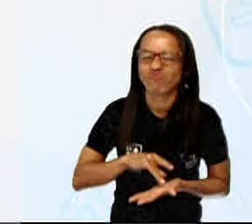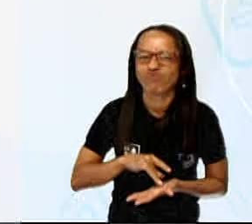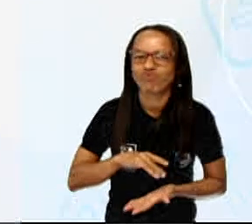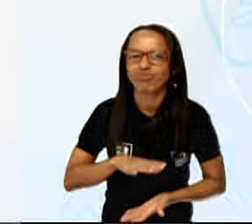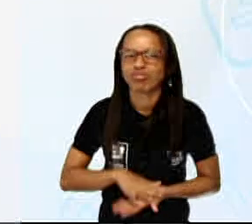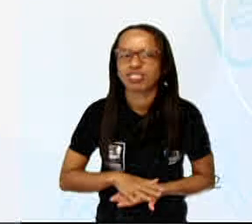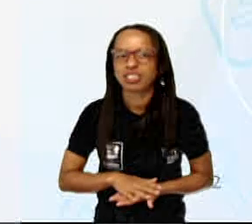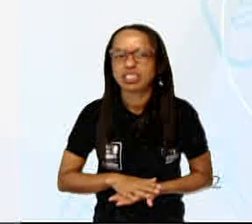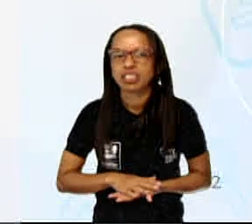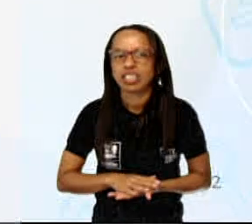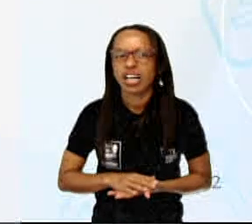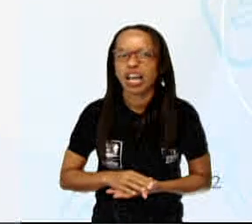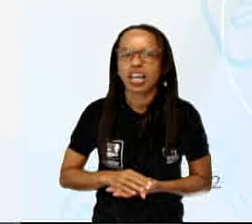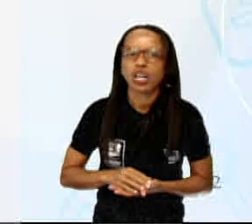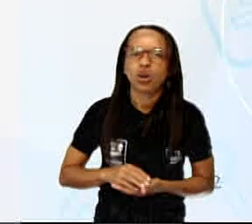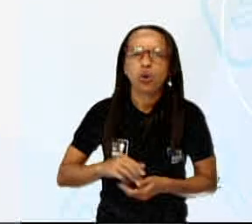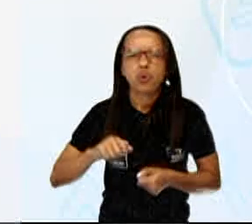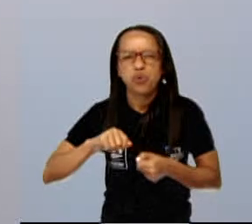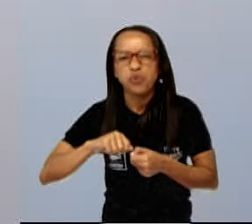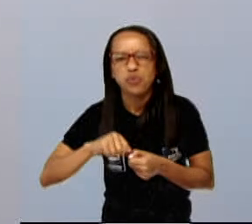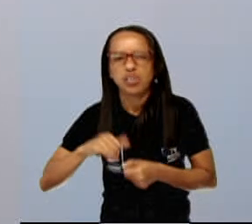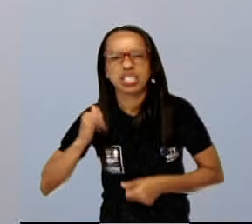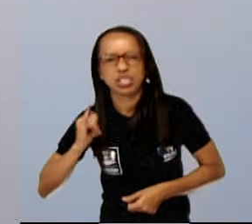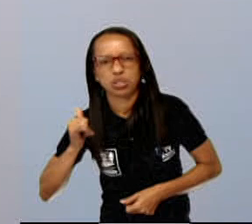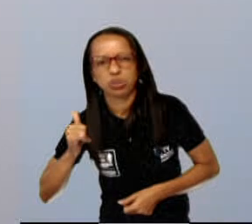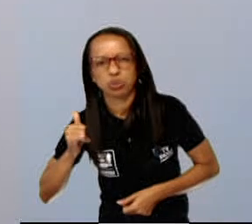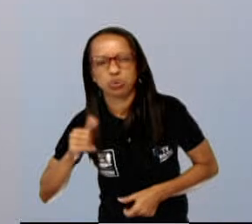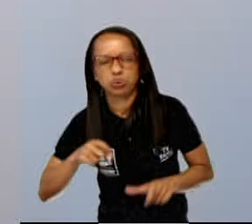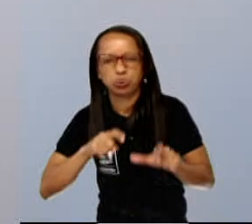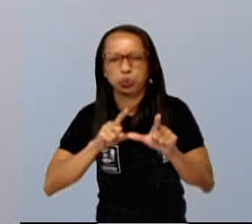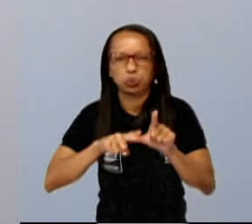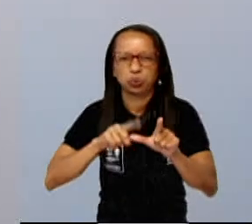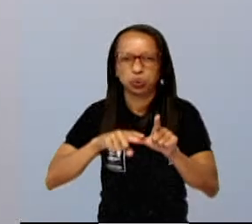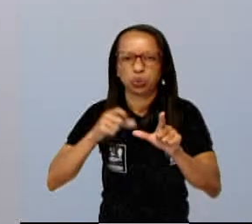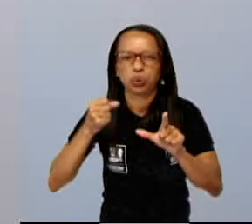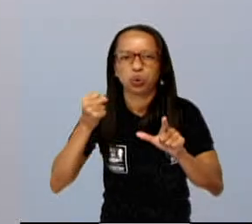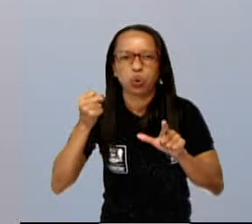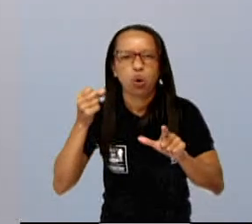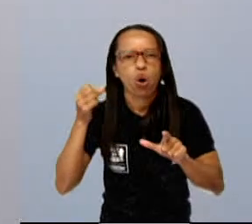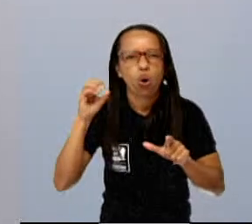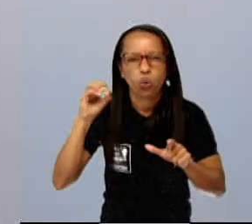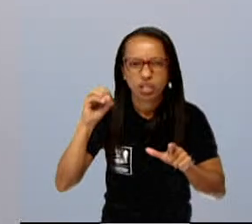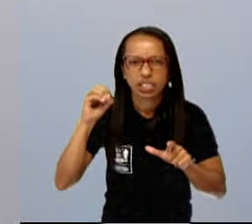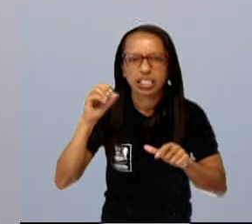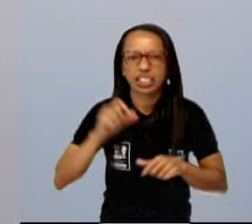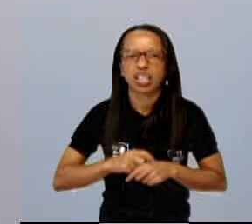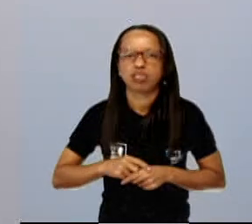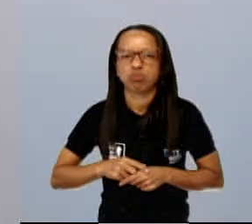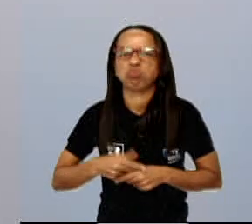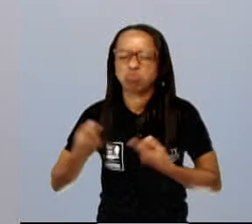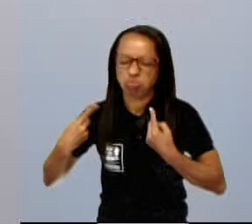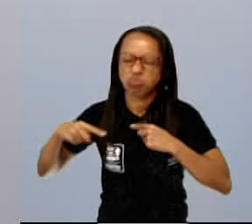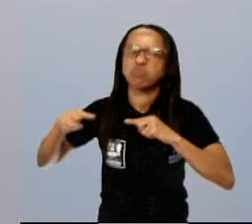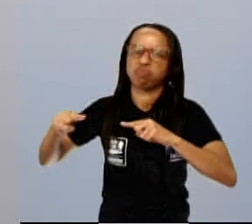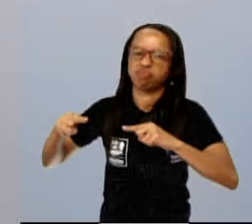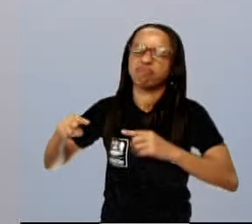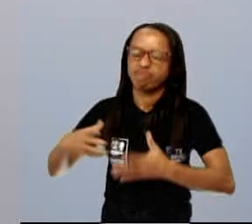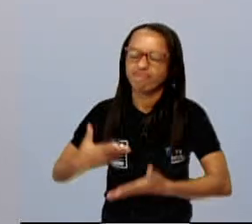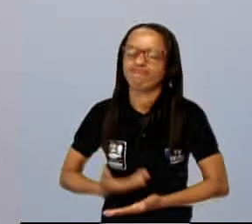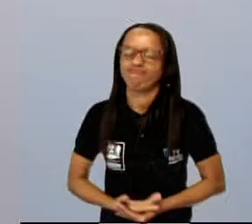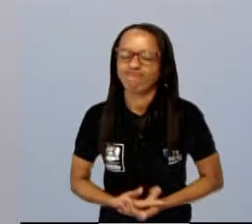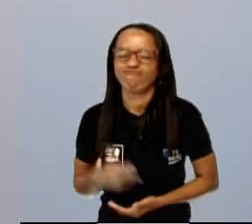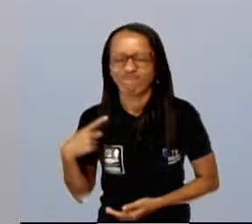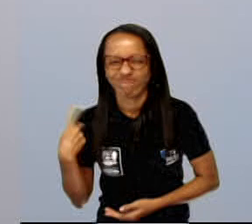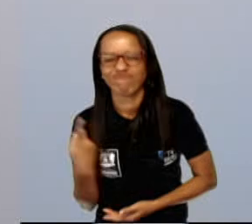com 80 letras, ter essa concisão na linguagem, é um desafio e tanto para todos